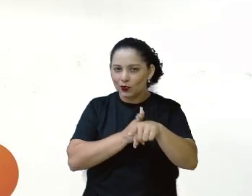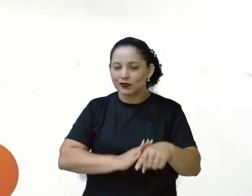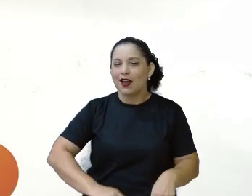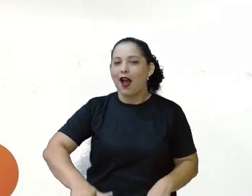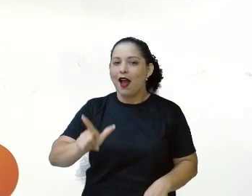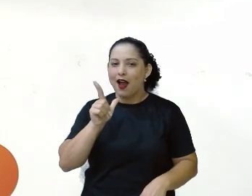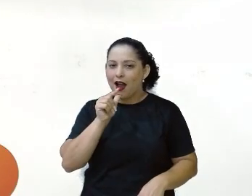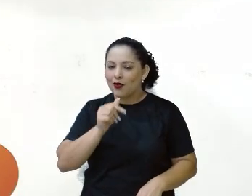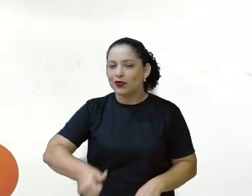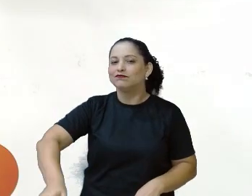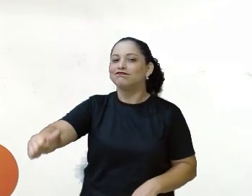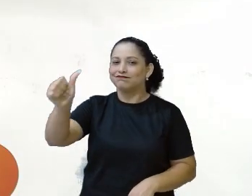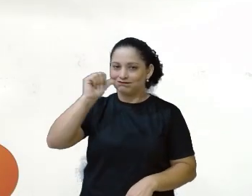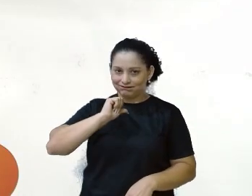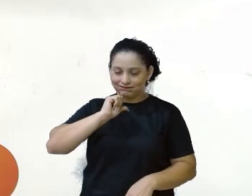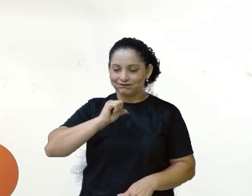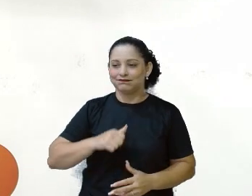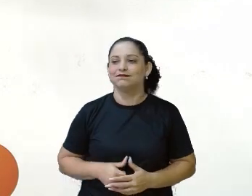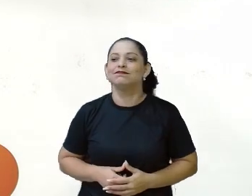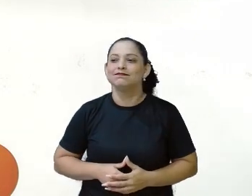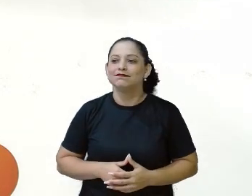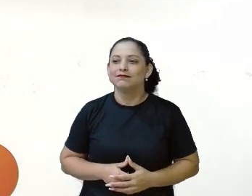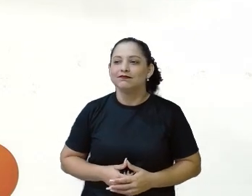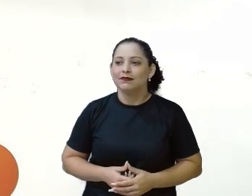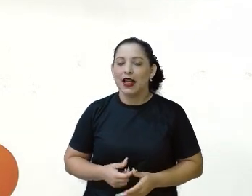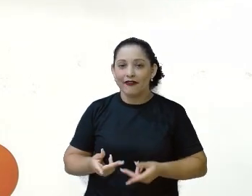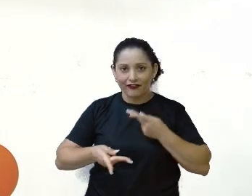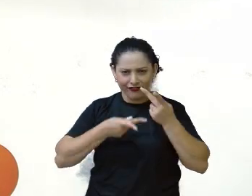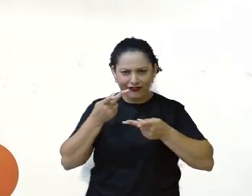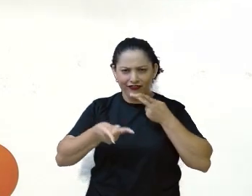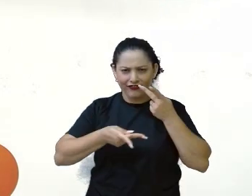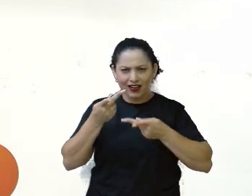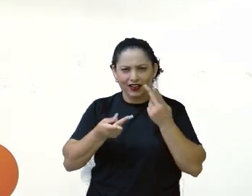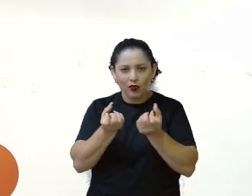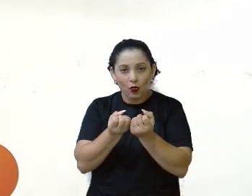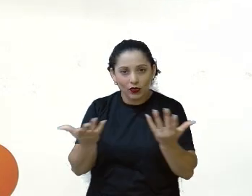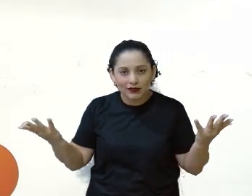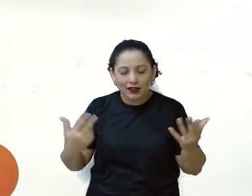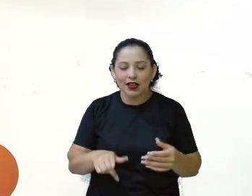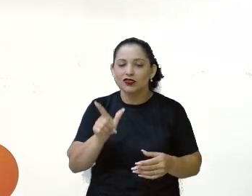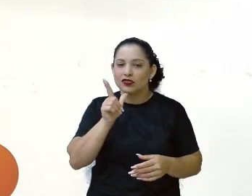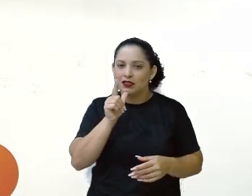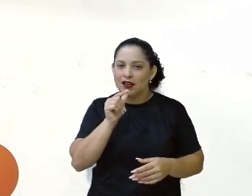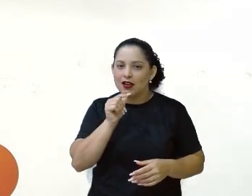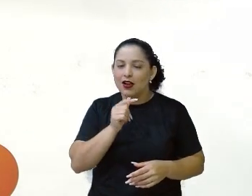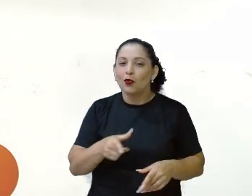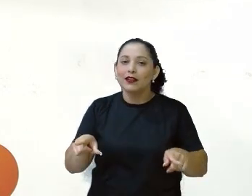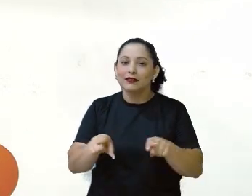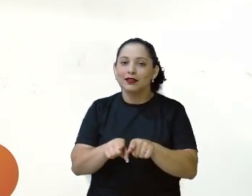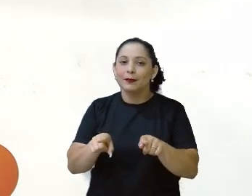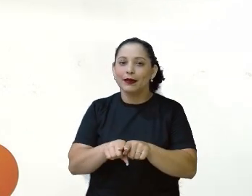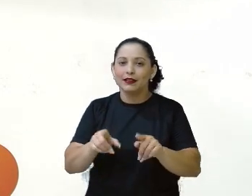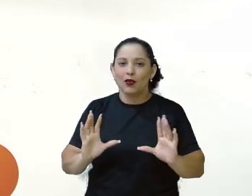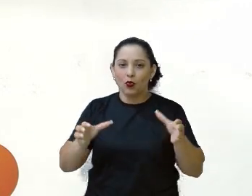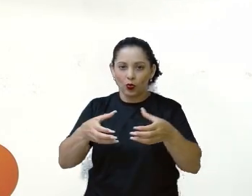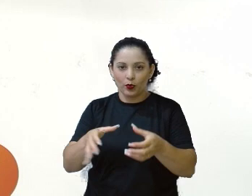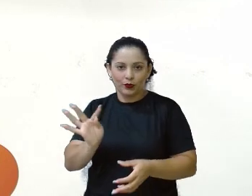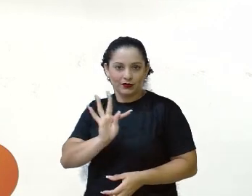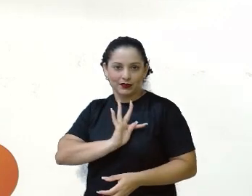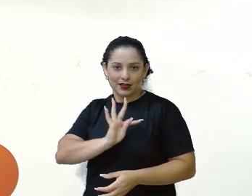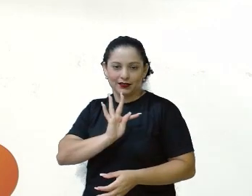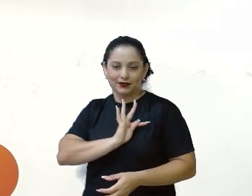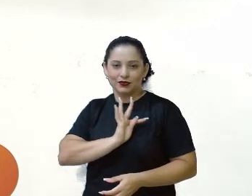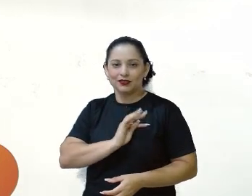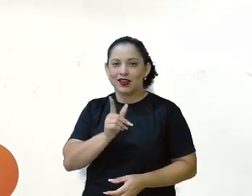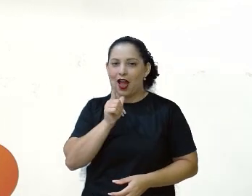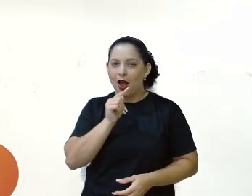água. Bebe água. A gente está falando de medidas de capacidade. Inclusive, a minha produção já está ali com os copinhos